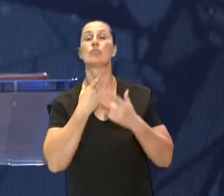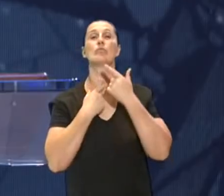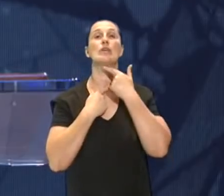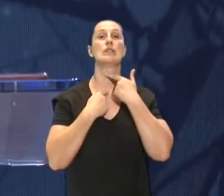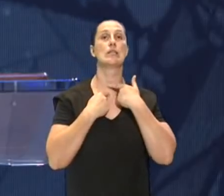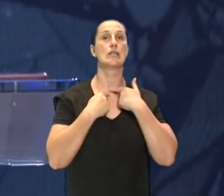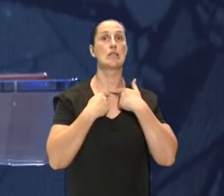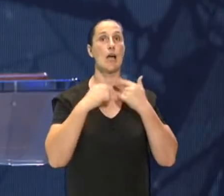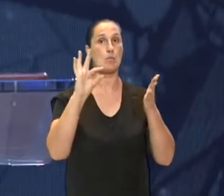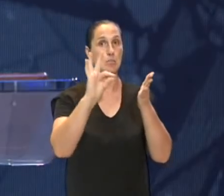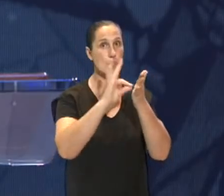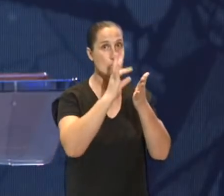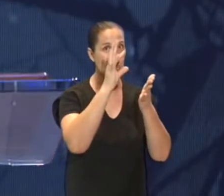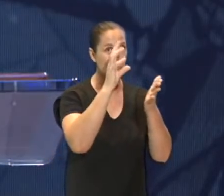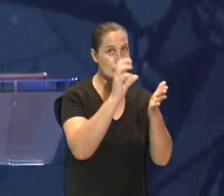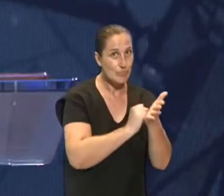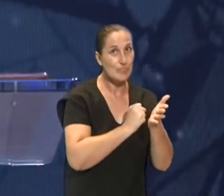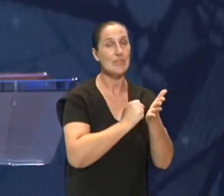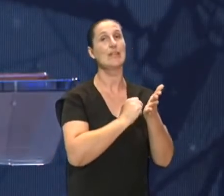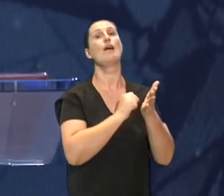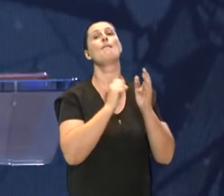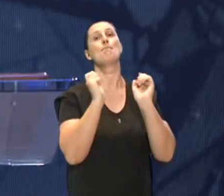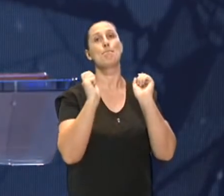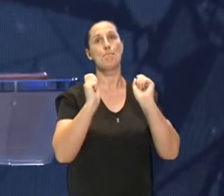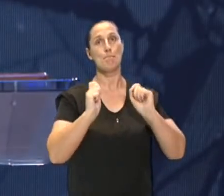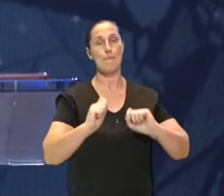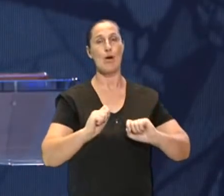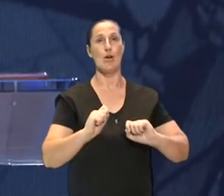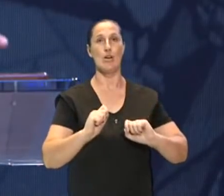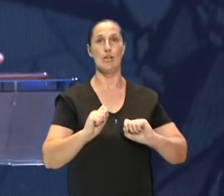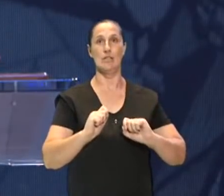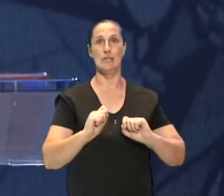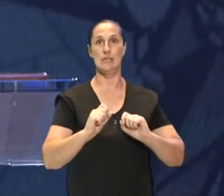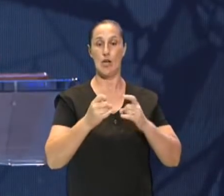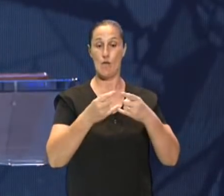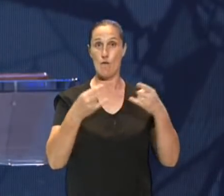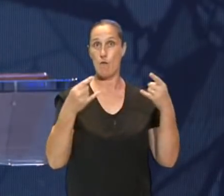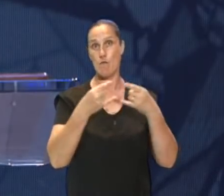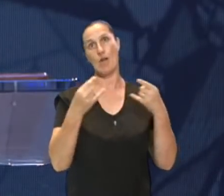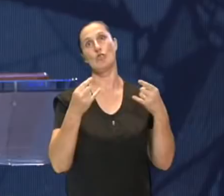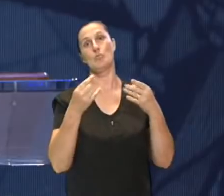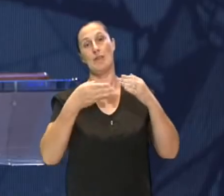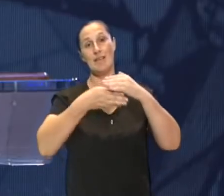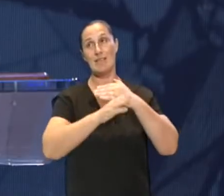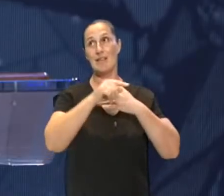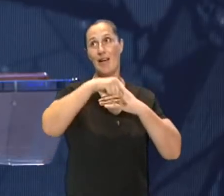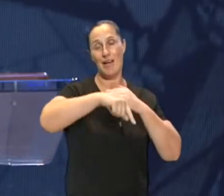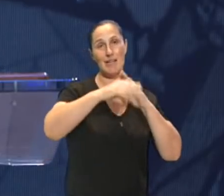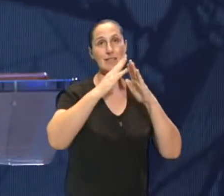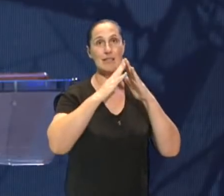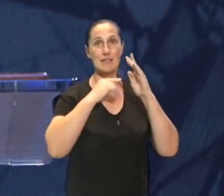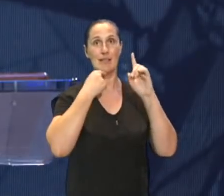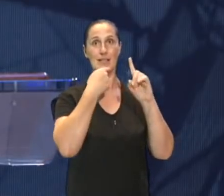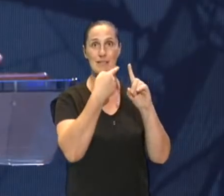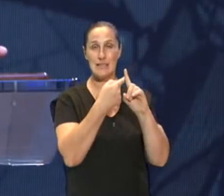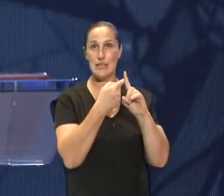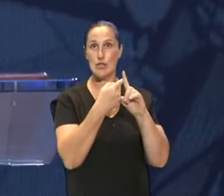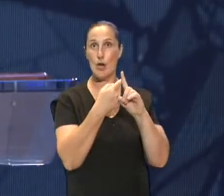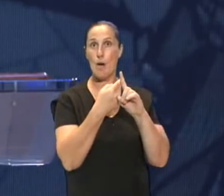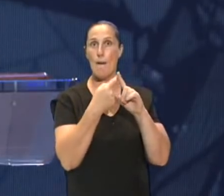se inscrever para poder ter o seu voucher para entrar no templo, tá?